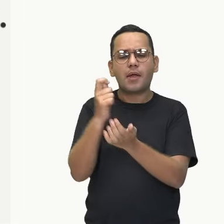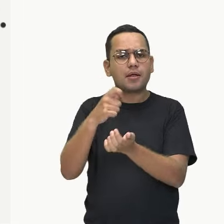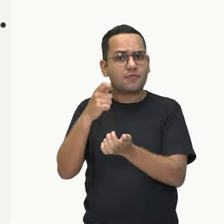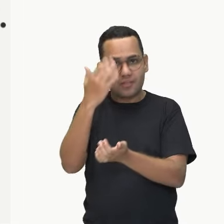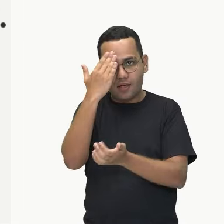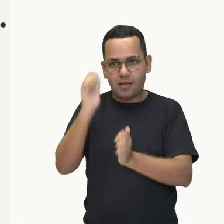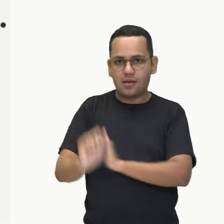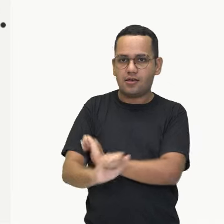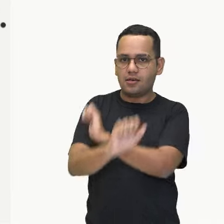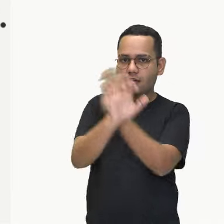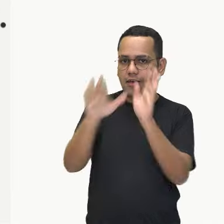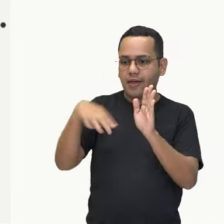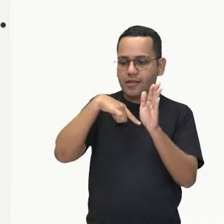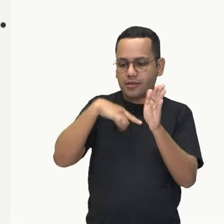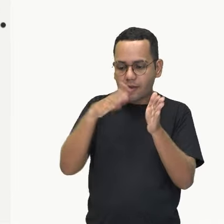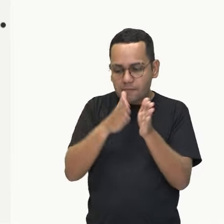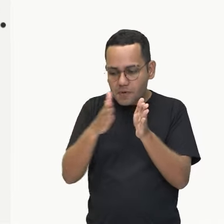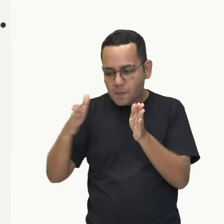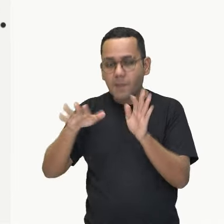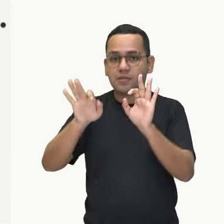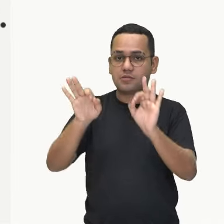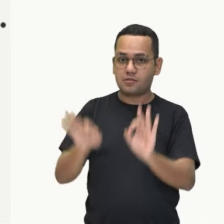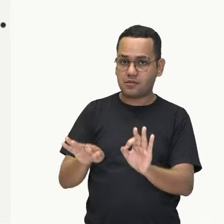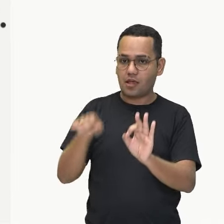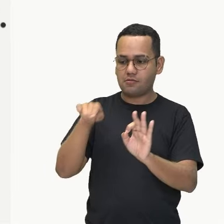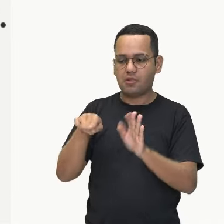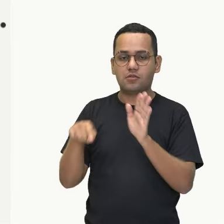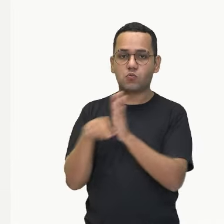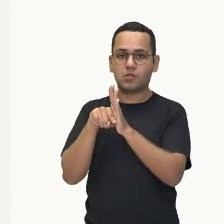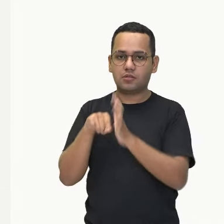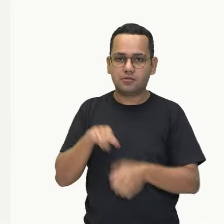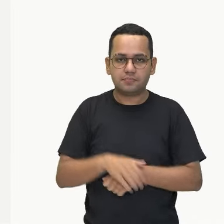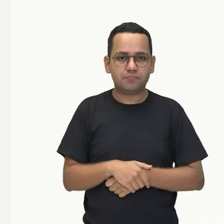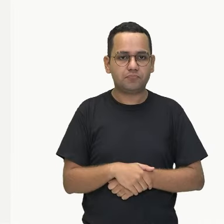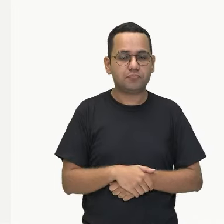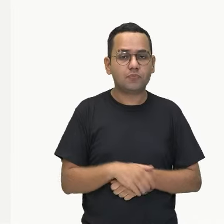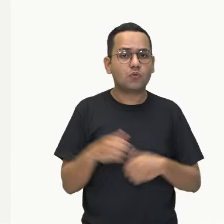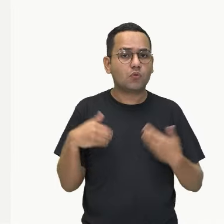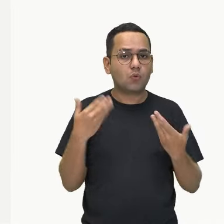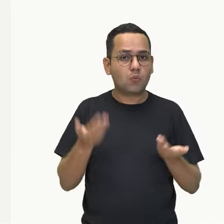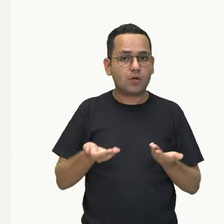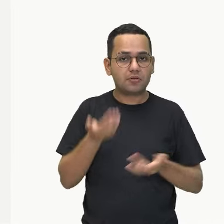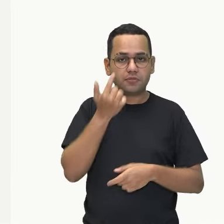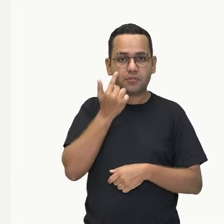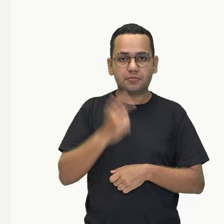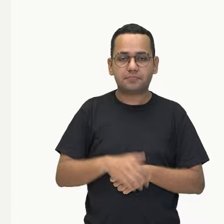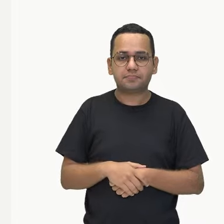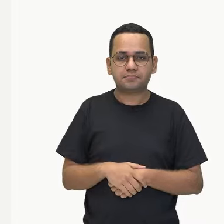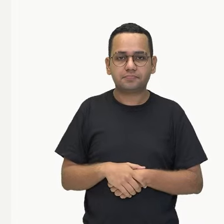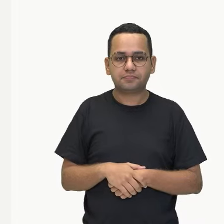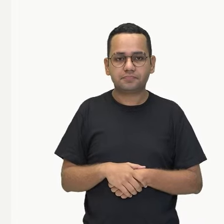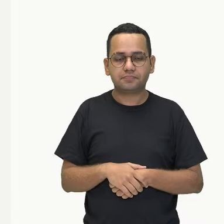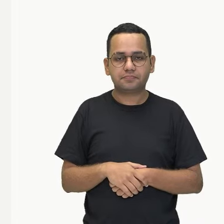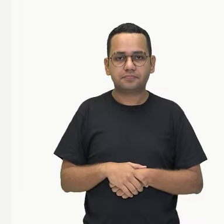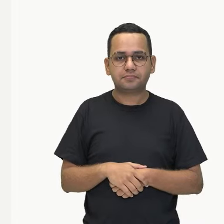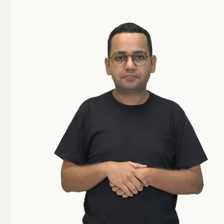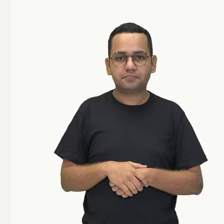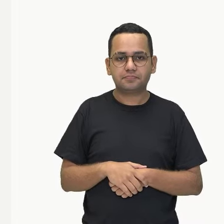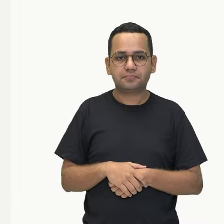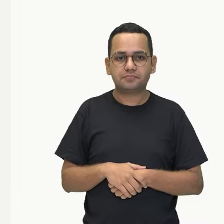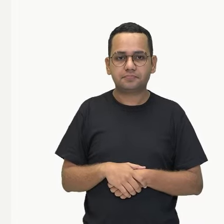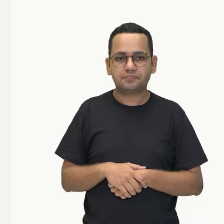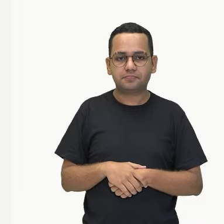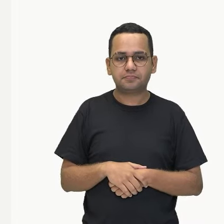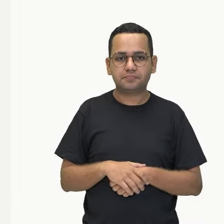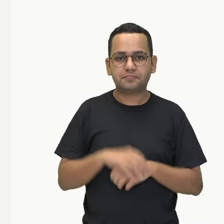subtração ocorra do modo certo. Quais são essas observações? Vamos lá, nós